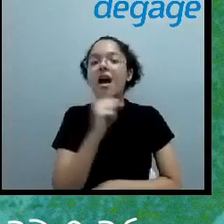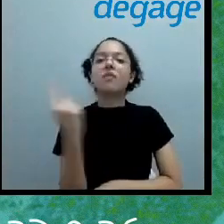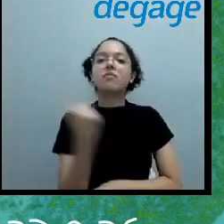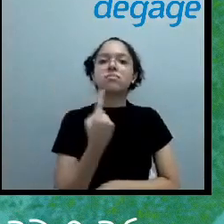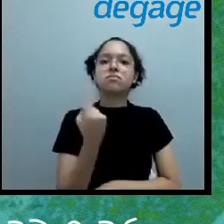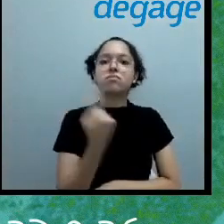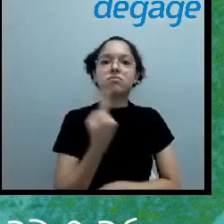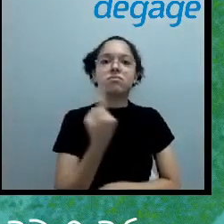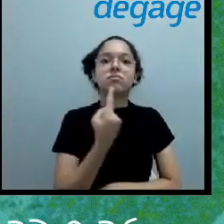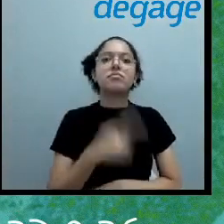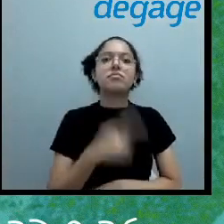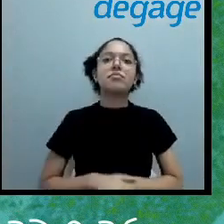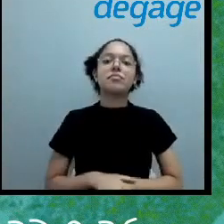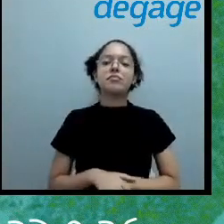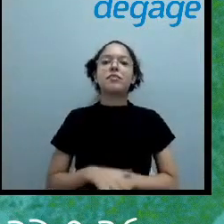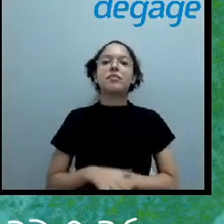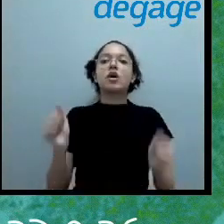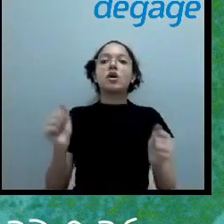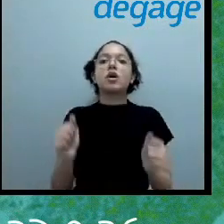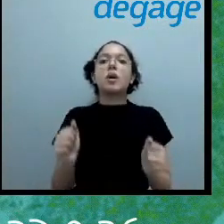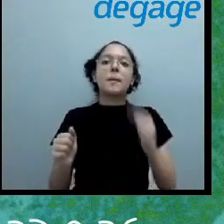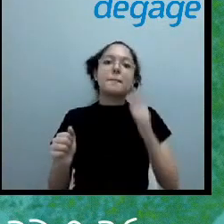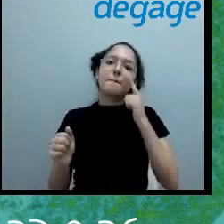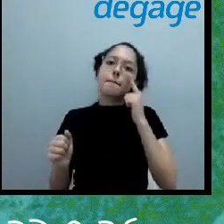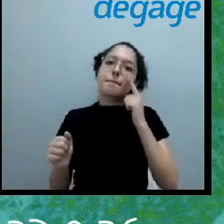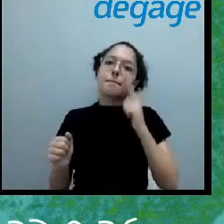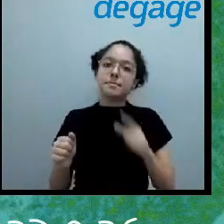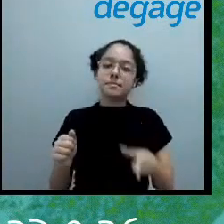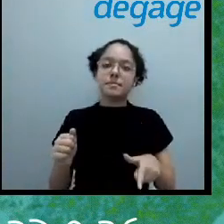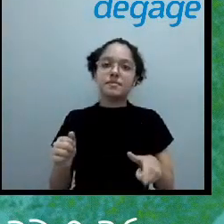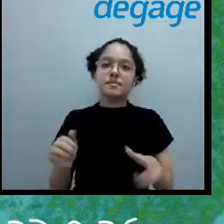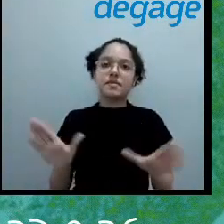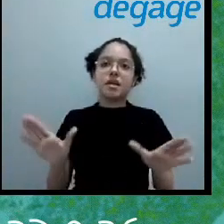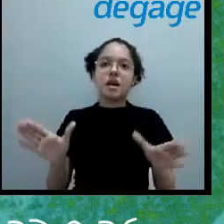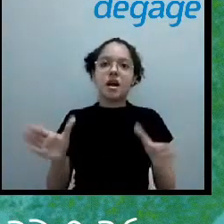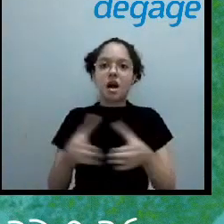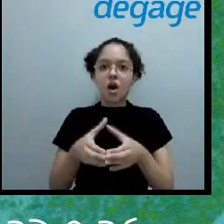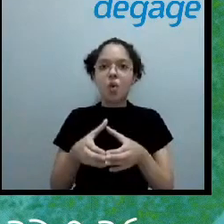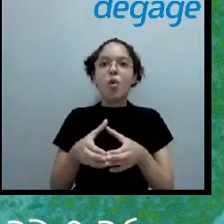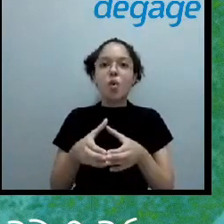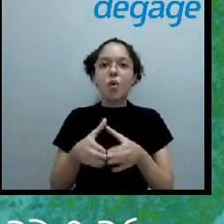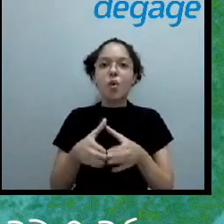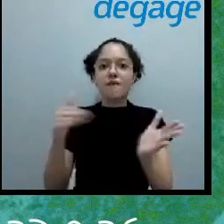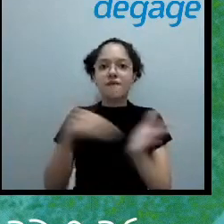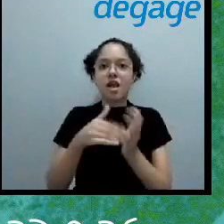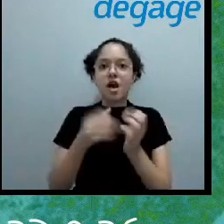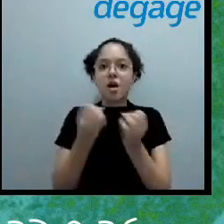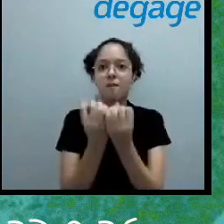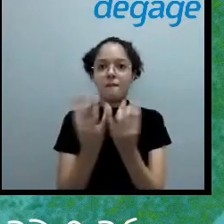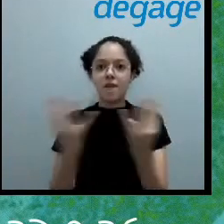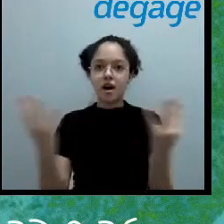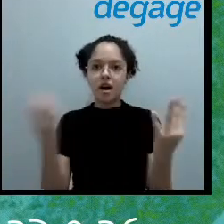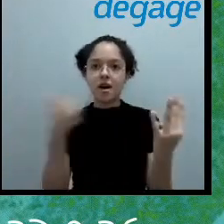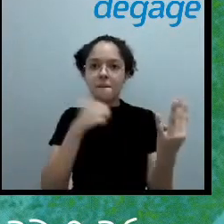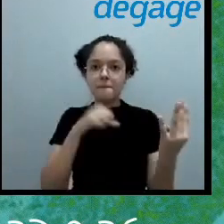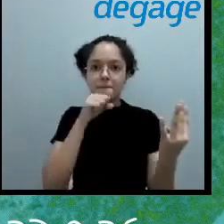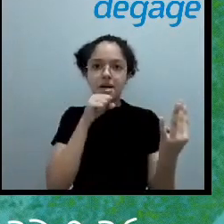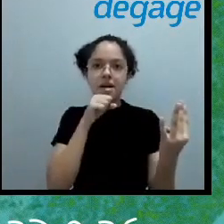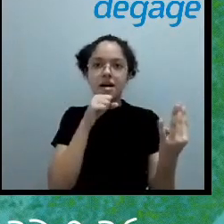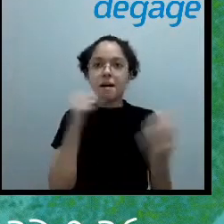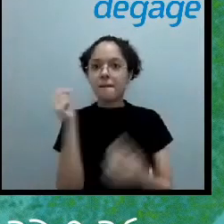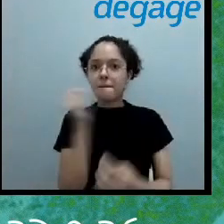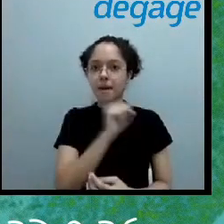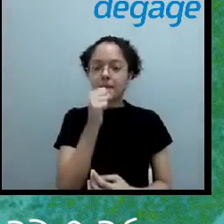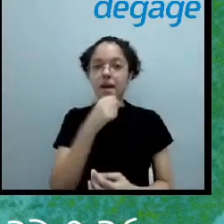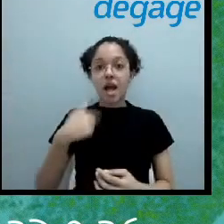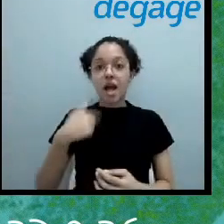música e também era oficineiro, e uma vez no final todas juntas. E aí foi massa, porque eu levei uma música que